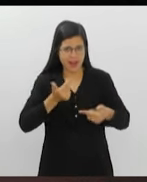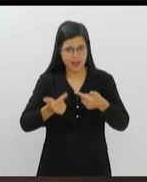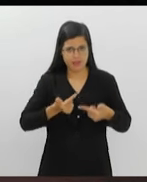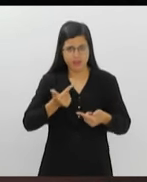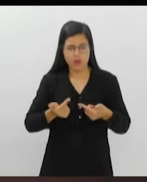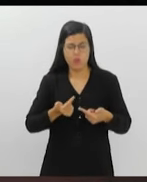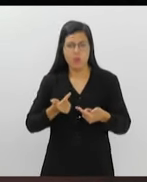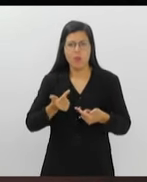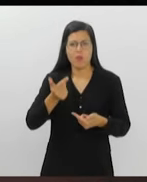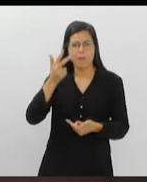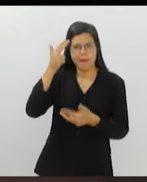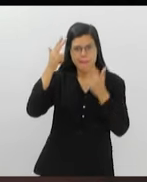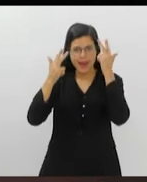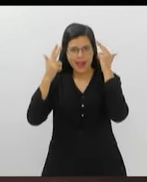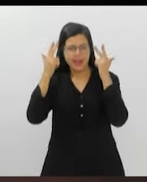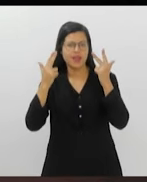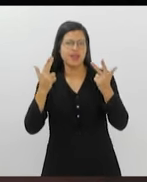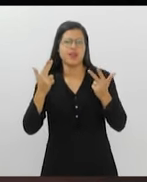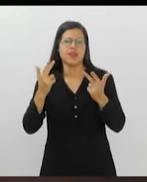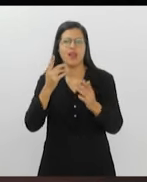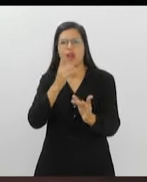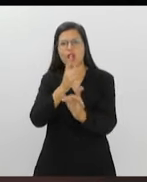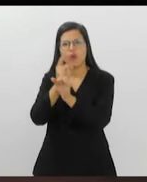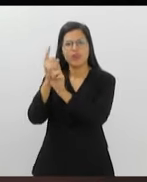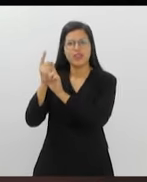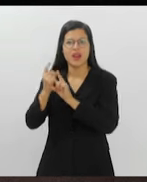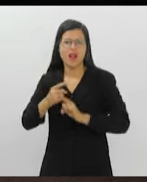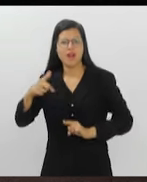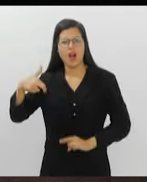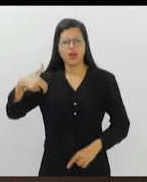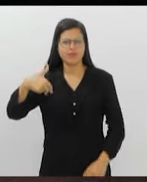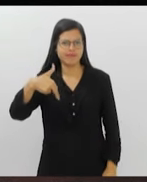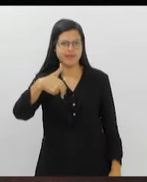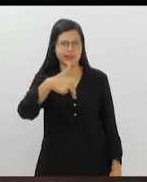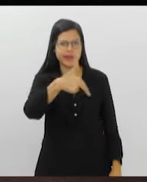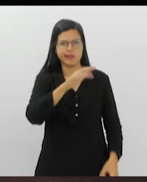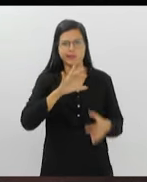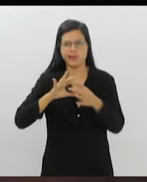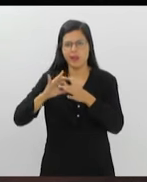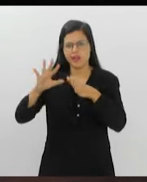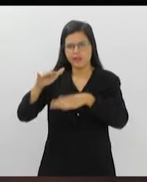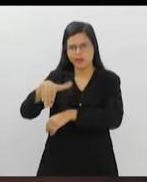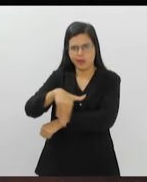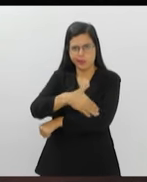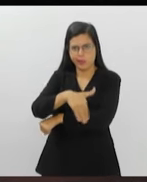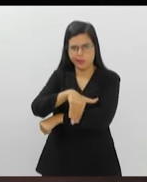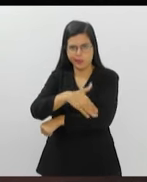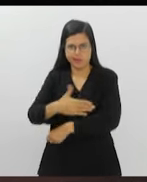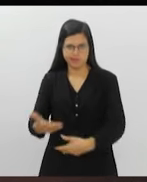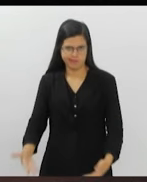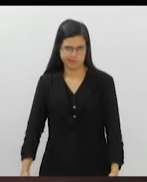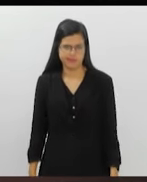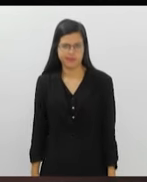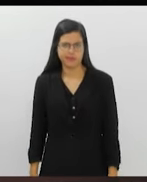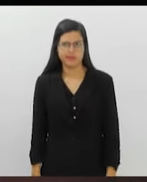encontrados fazendo compra, andando e caminhando livremente pela rua.